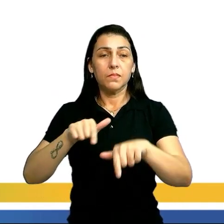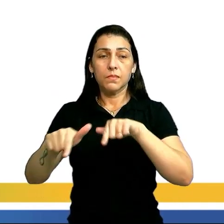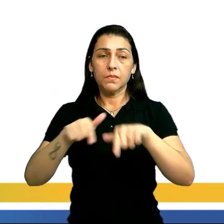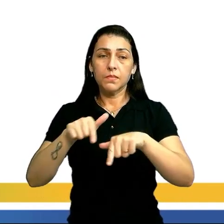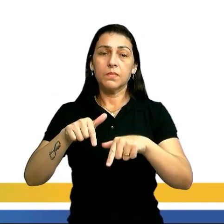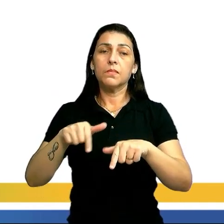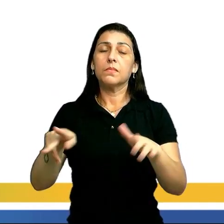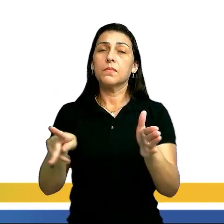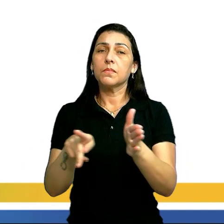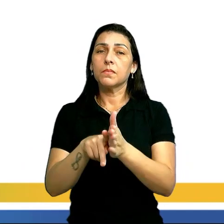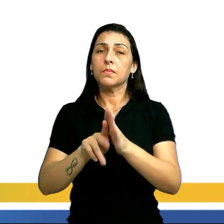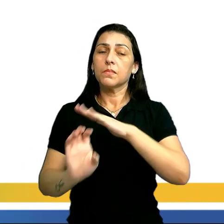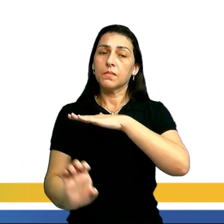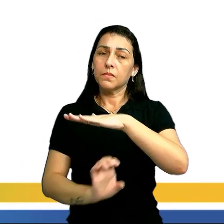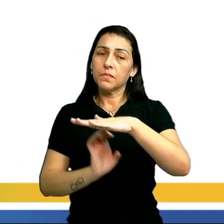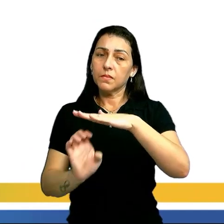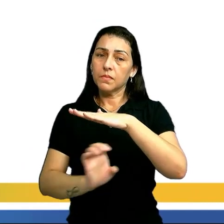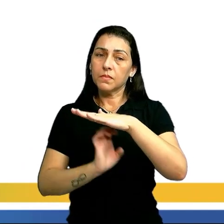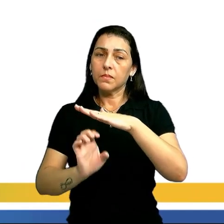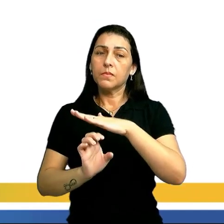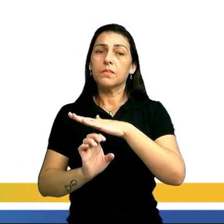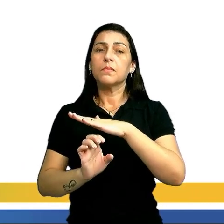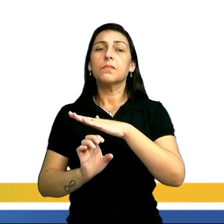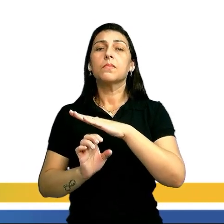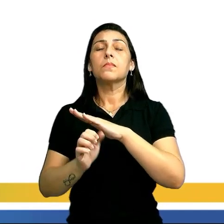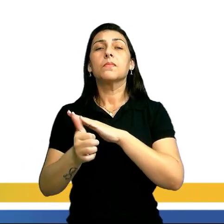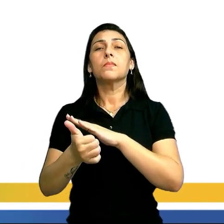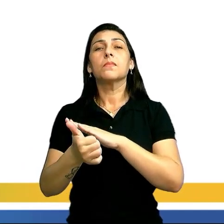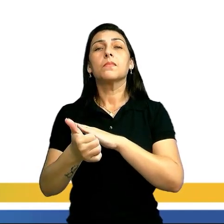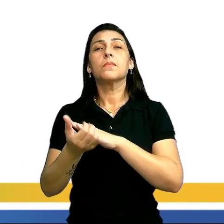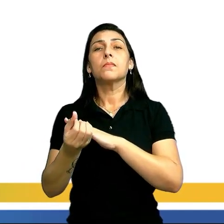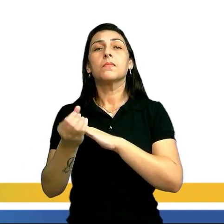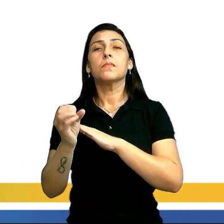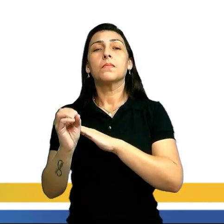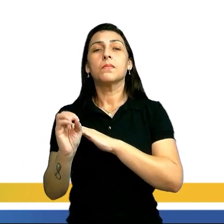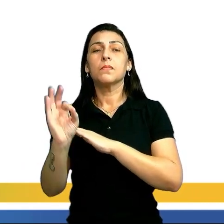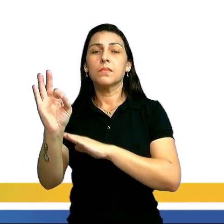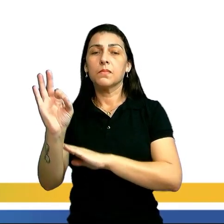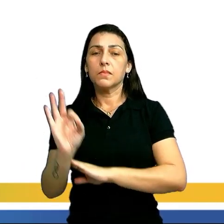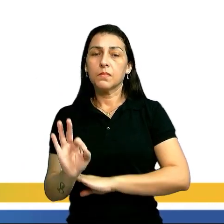trabalho em seu próprio negócio é dado por